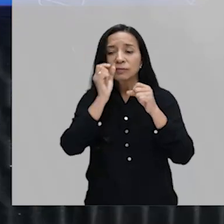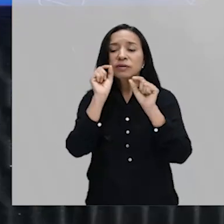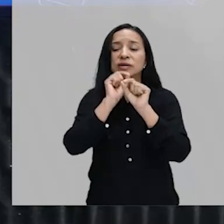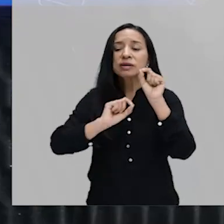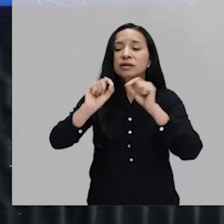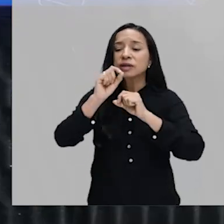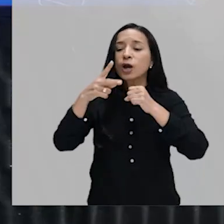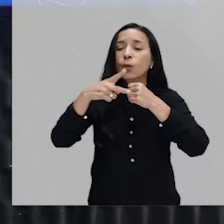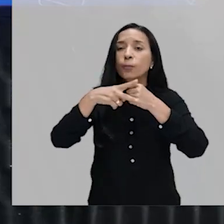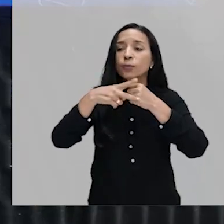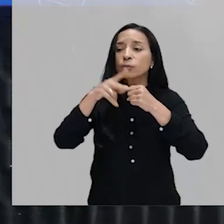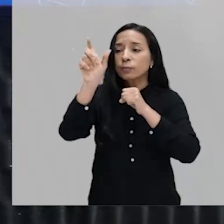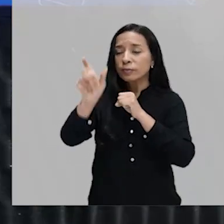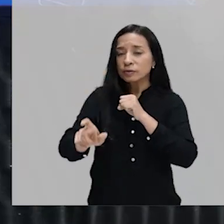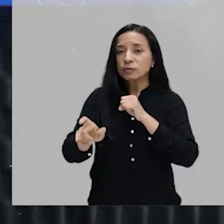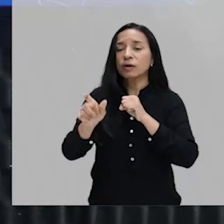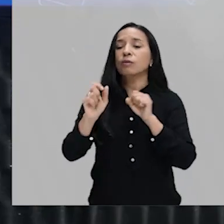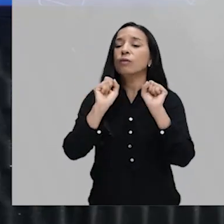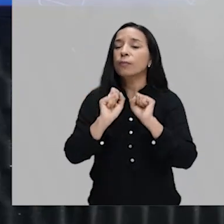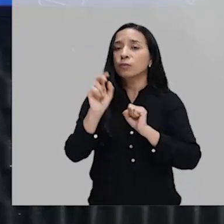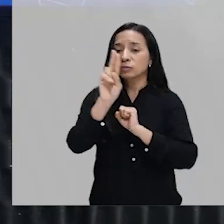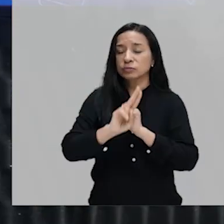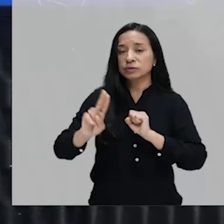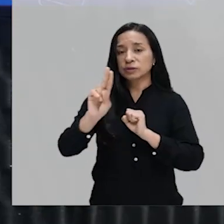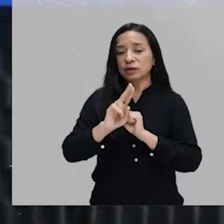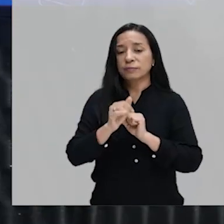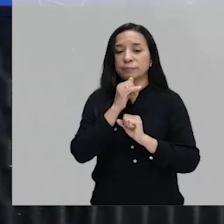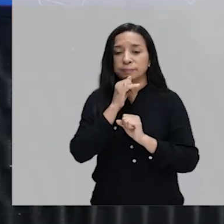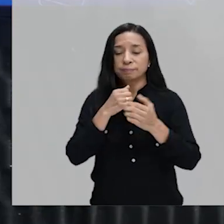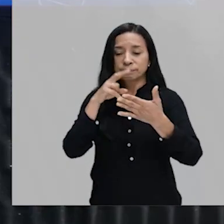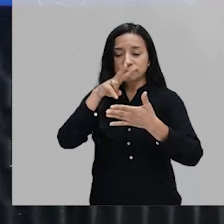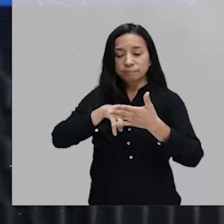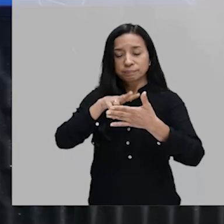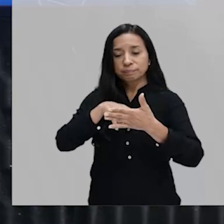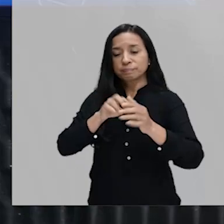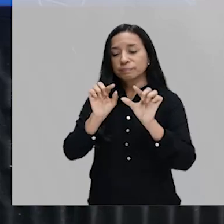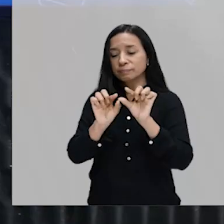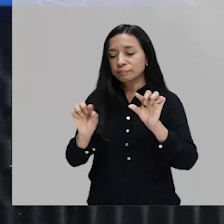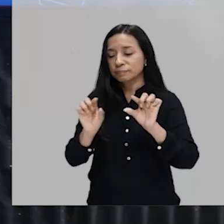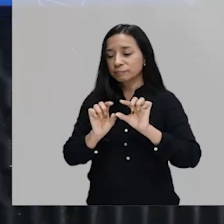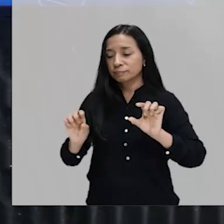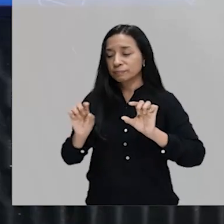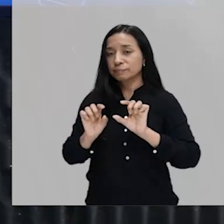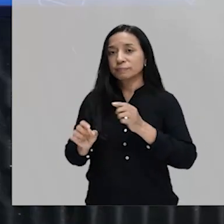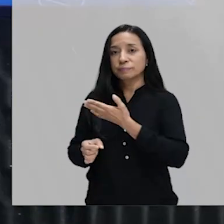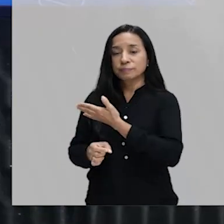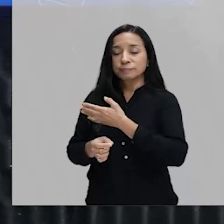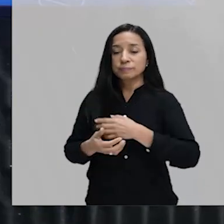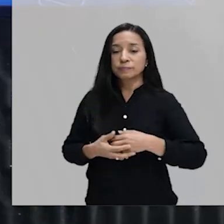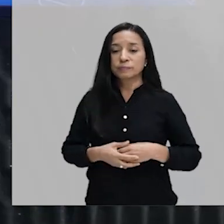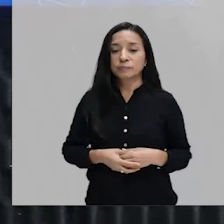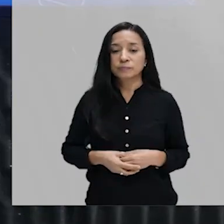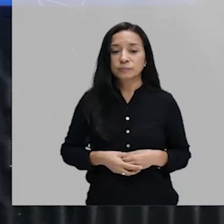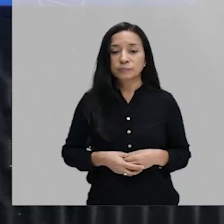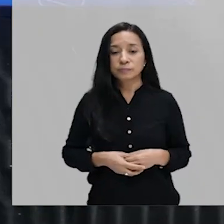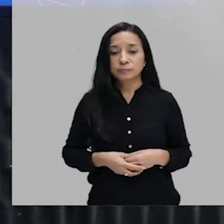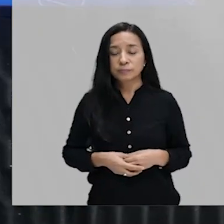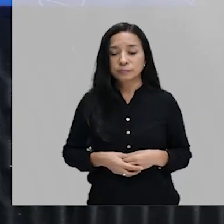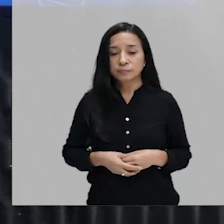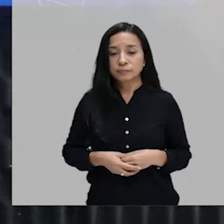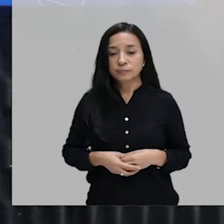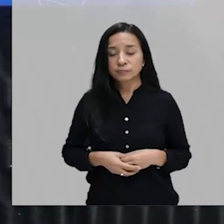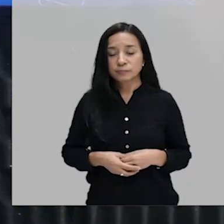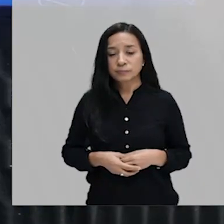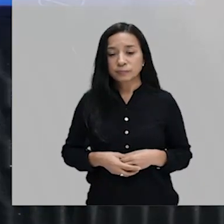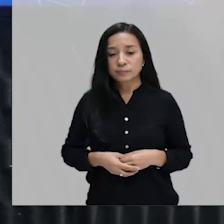né? Eu falo, tu cantas todo dia, ele costuma ser crítico, nós vamos